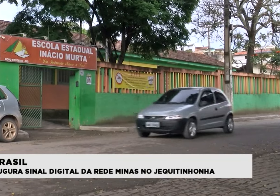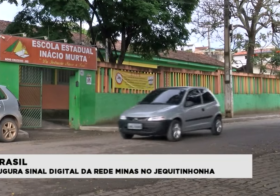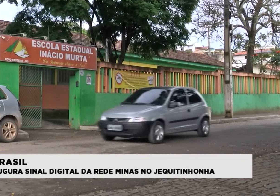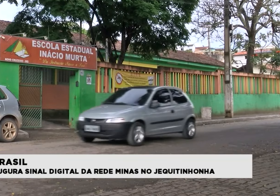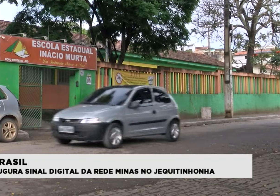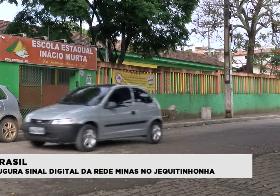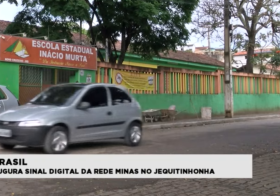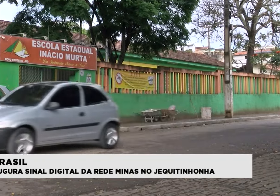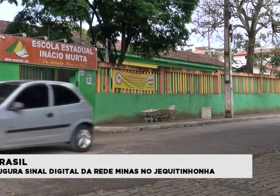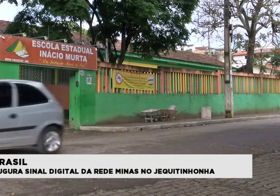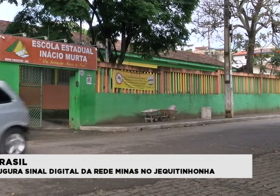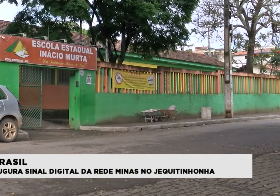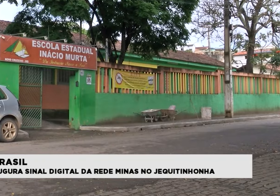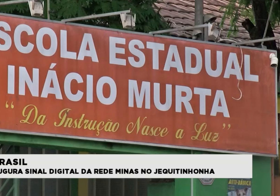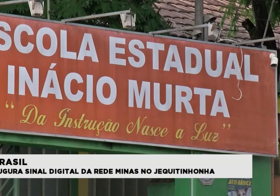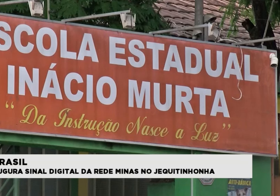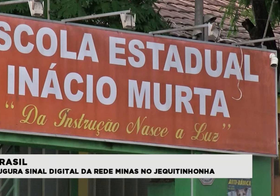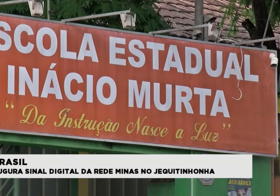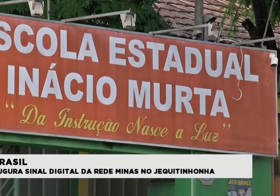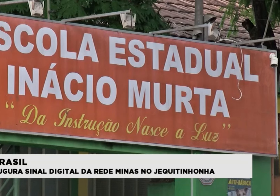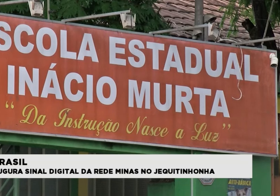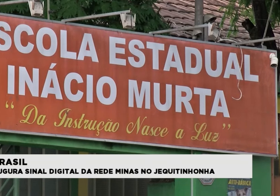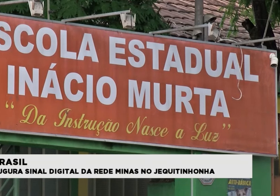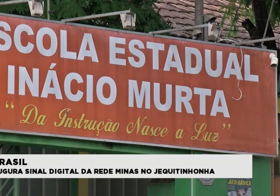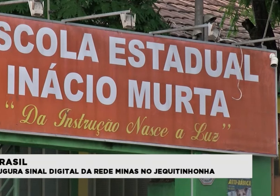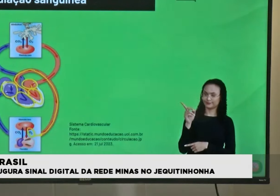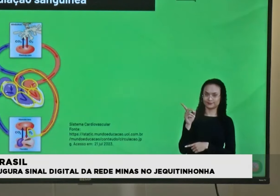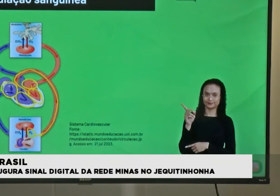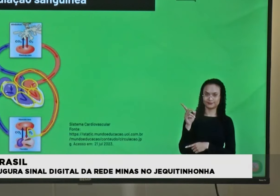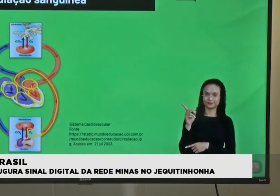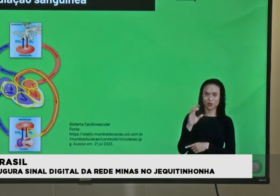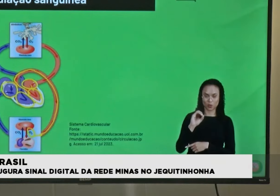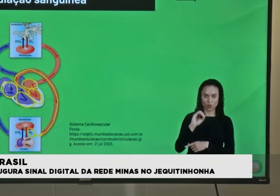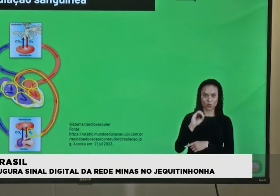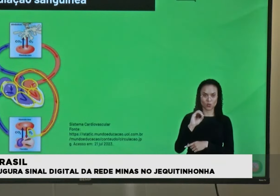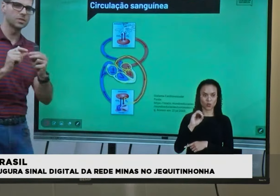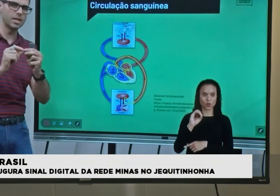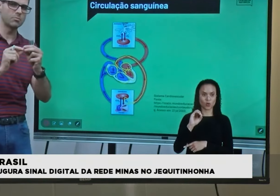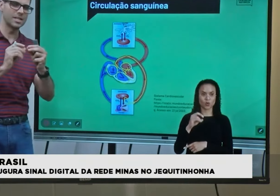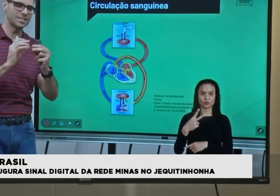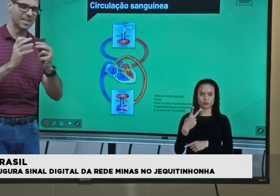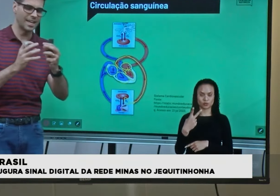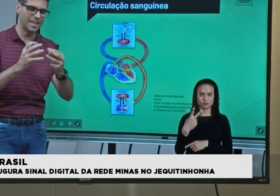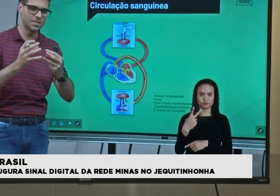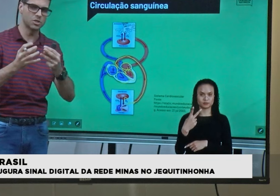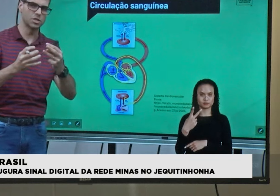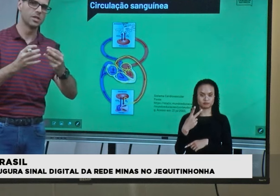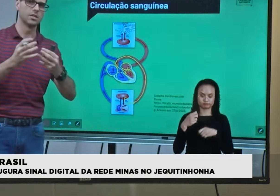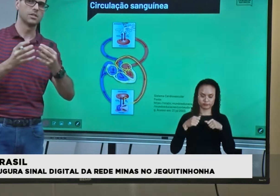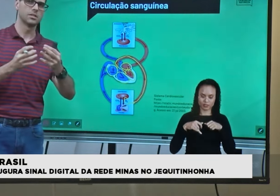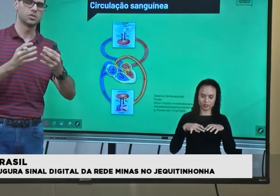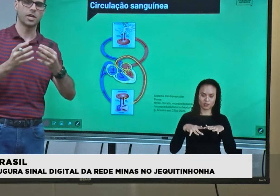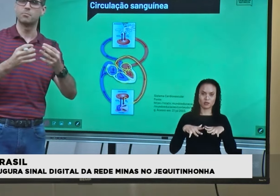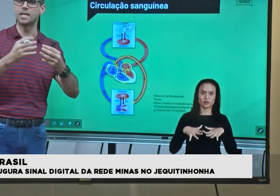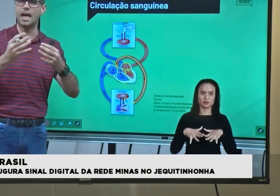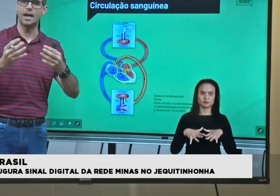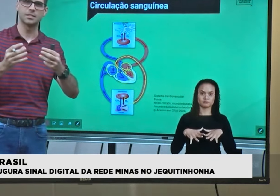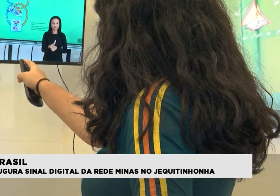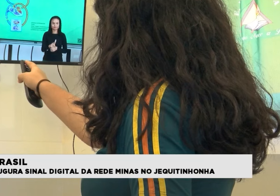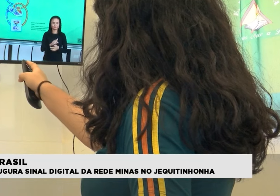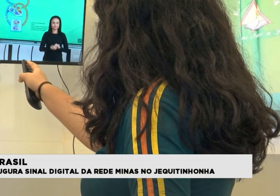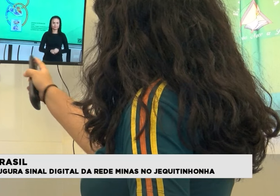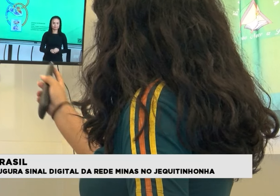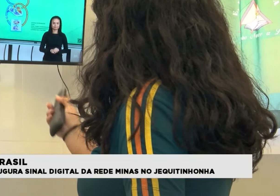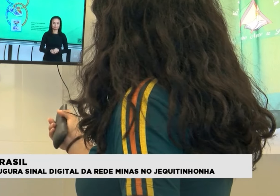é aluna do nono ano da Escola Estadual Inácio multa elas acolhe os benefícios da qualidade do sinal digital